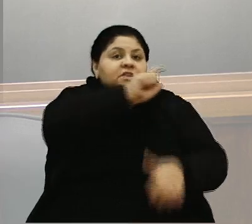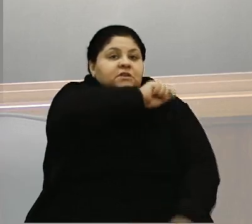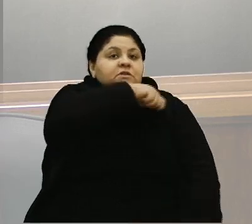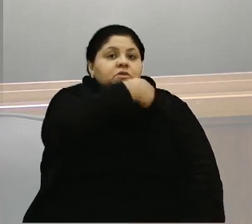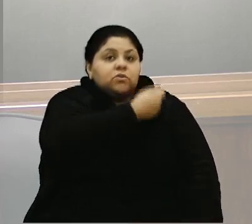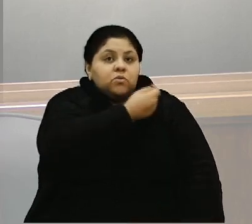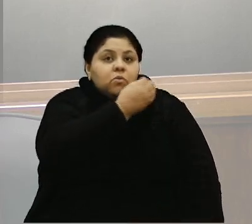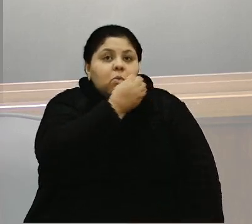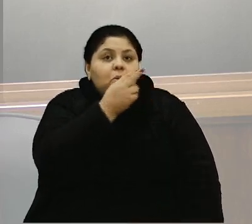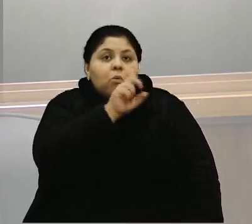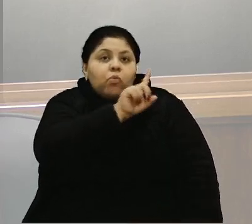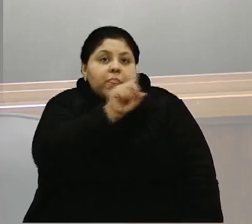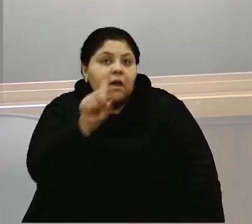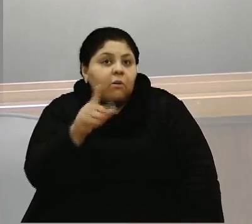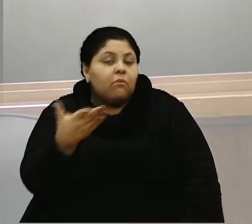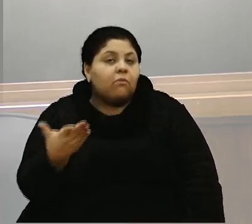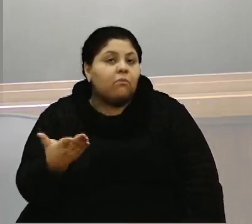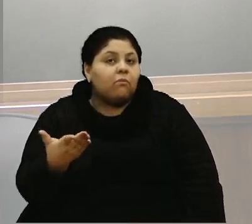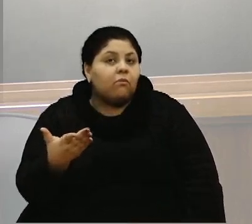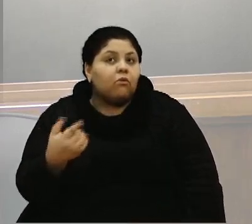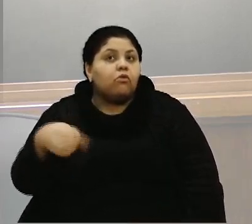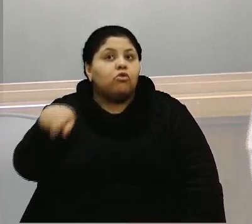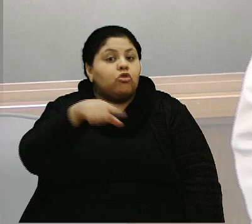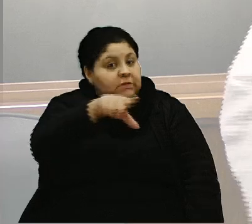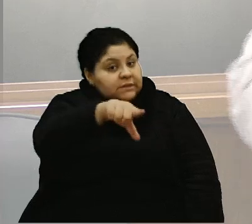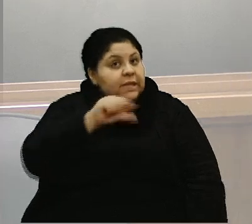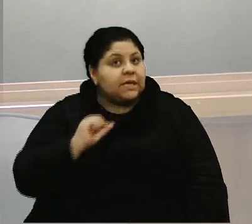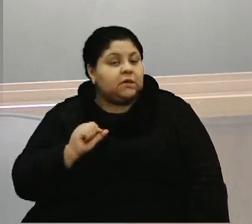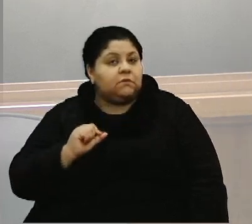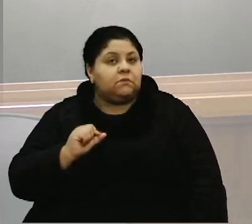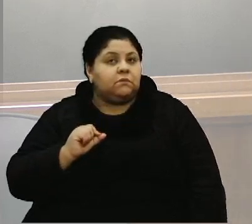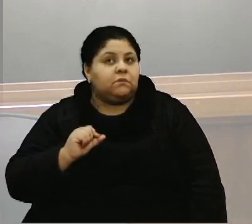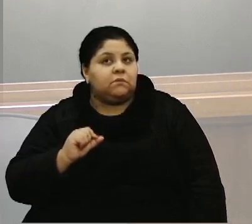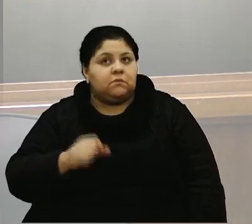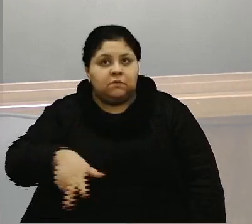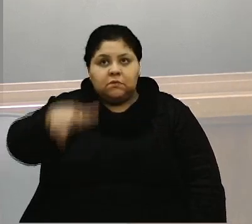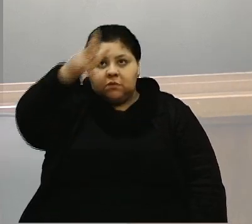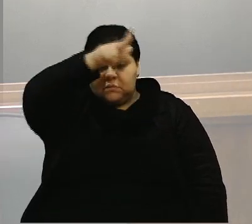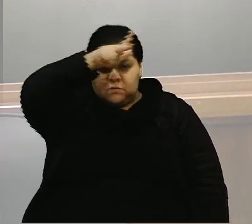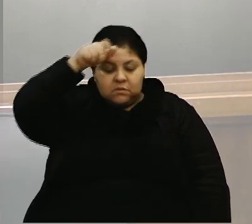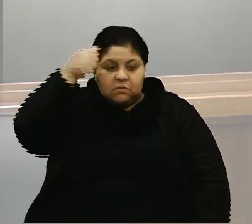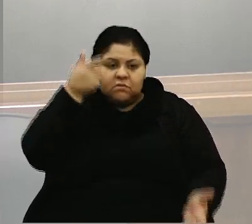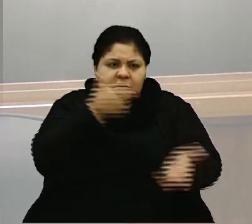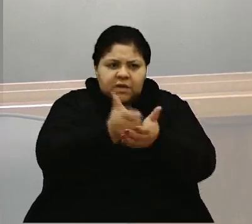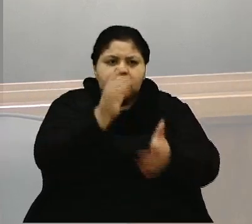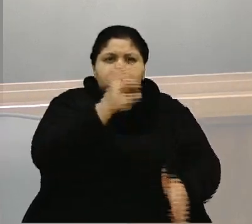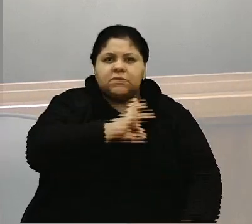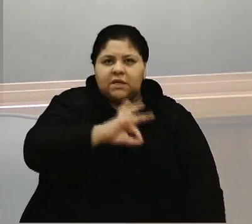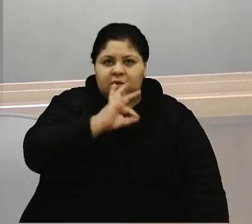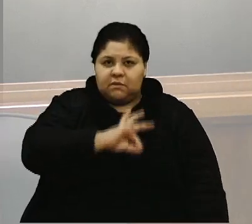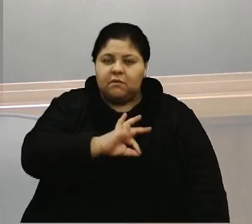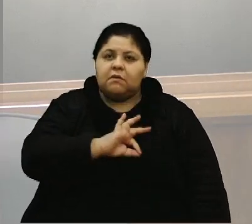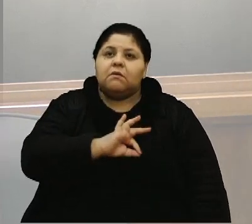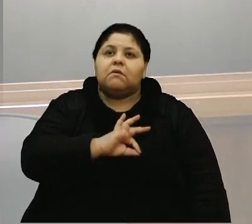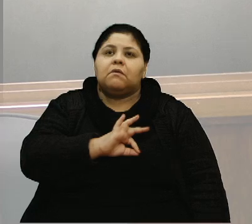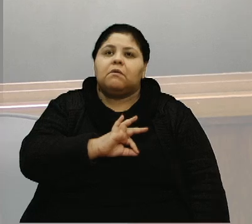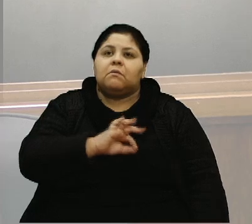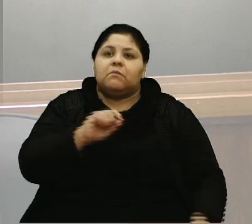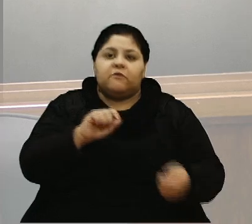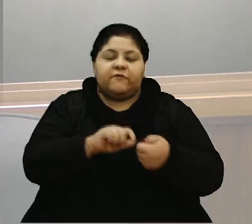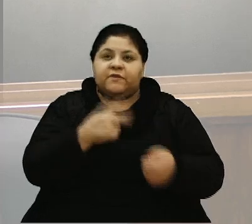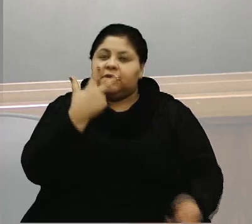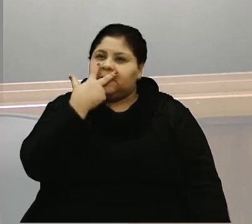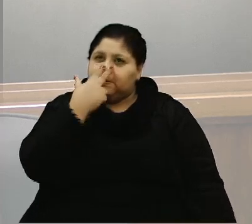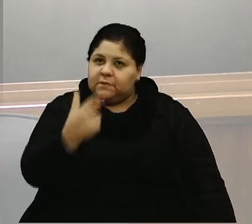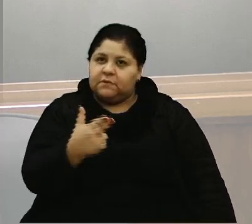ou não? Fomos eleitos para tal. O prefeito ganha o seu salário para fazer o mesmo.